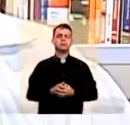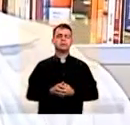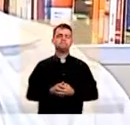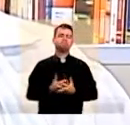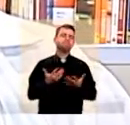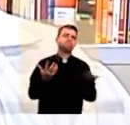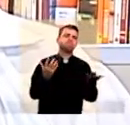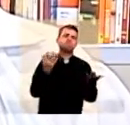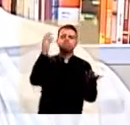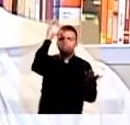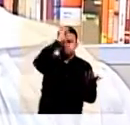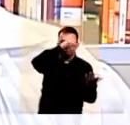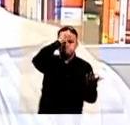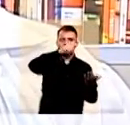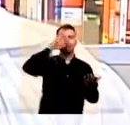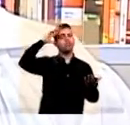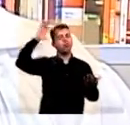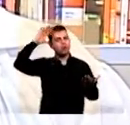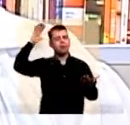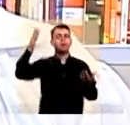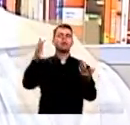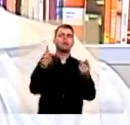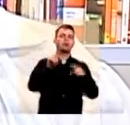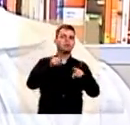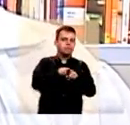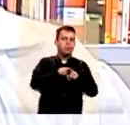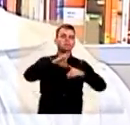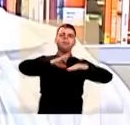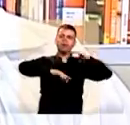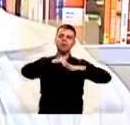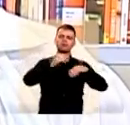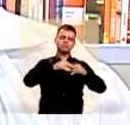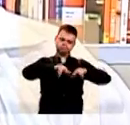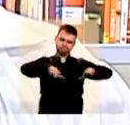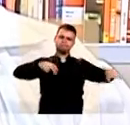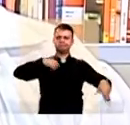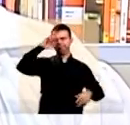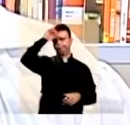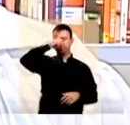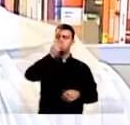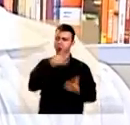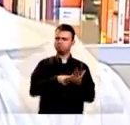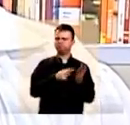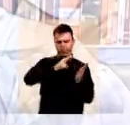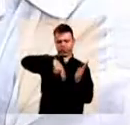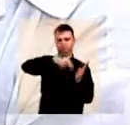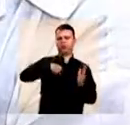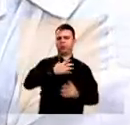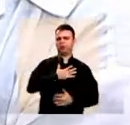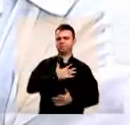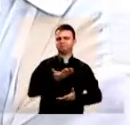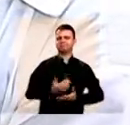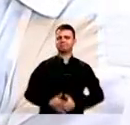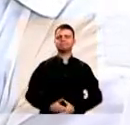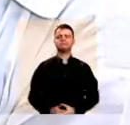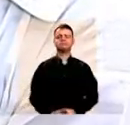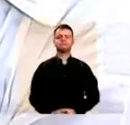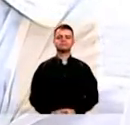Aprende tanto na teoria como na prática de muitas coisas também. É muito bom ler o livro.